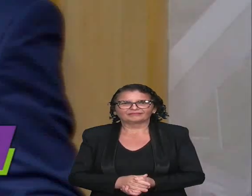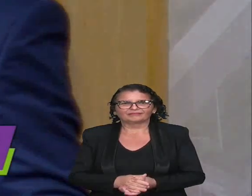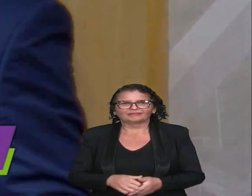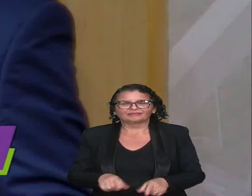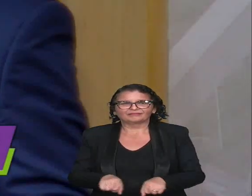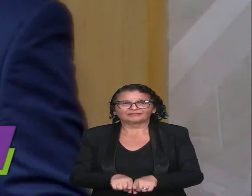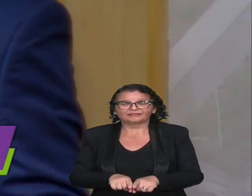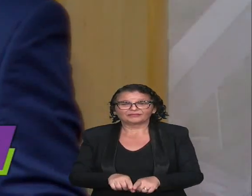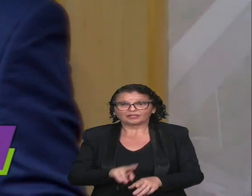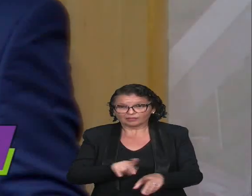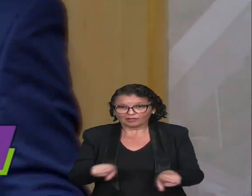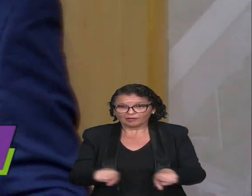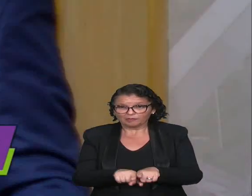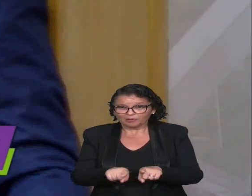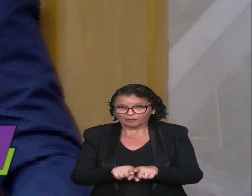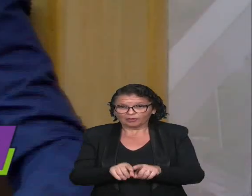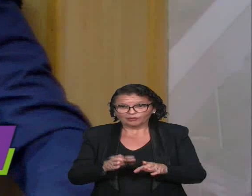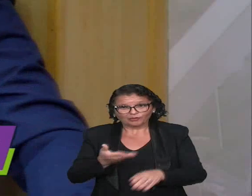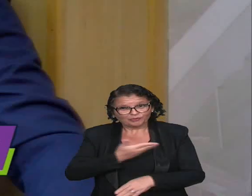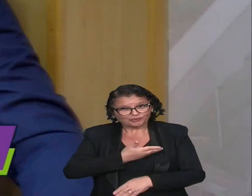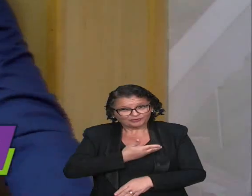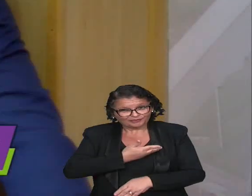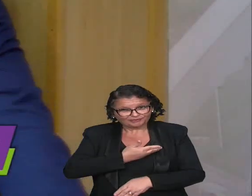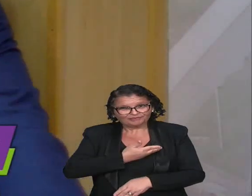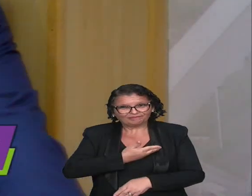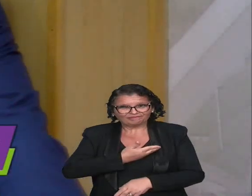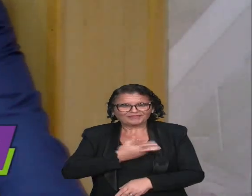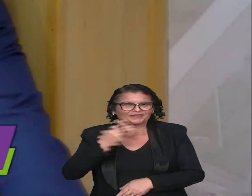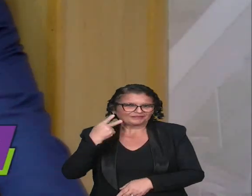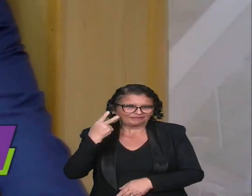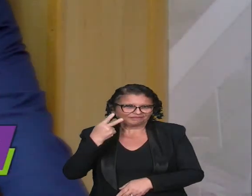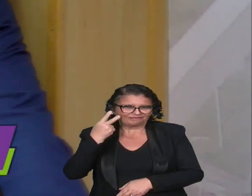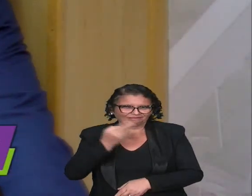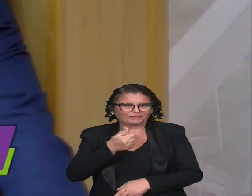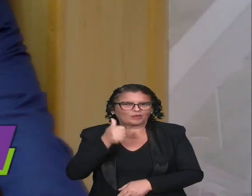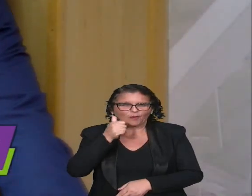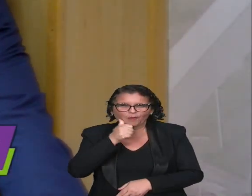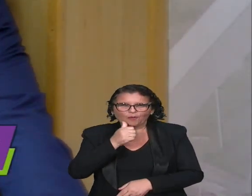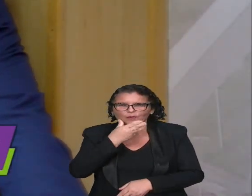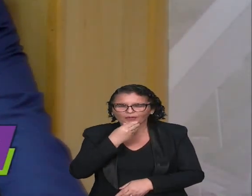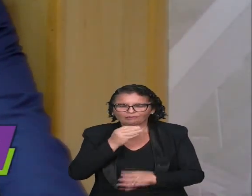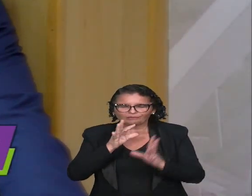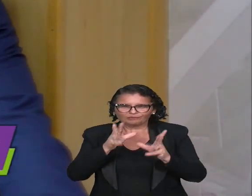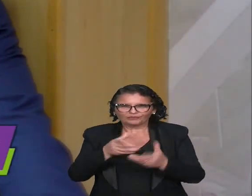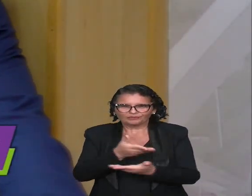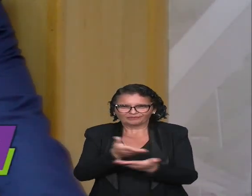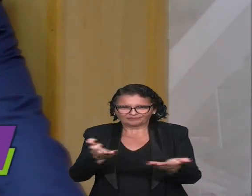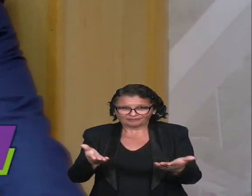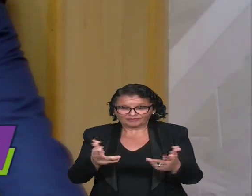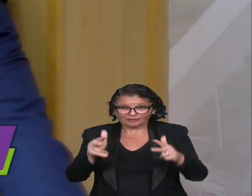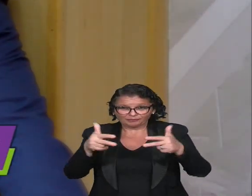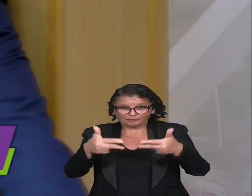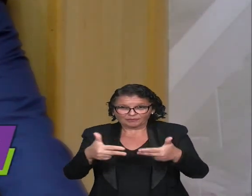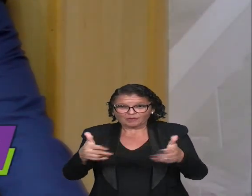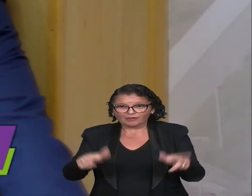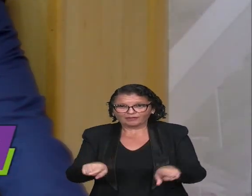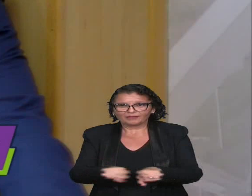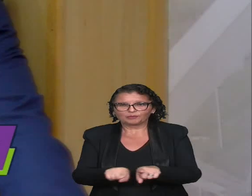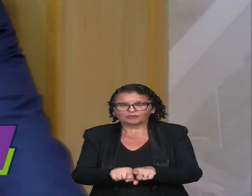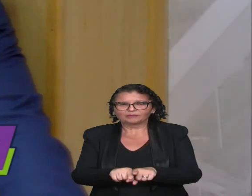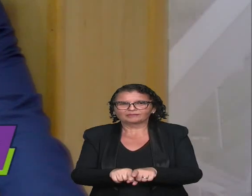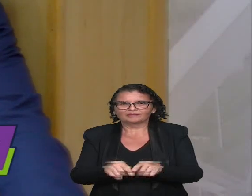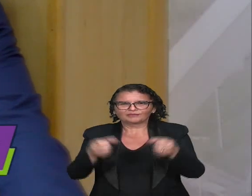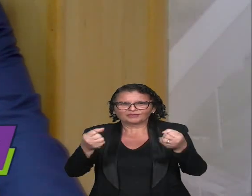em nome dele cumprimentar todos os meus colegas amigos e amigas aqui do Legislativo Municipal